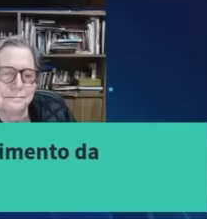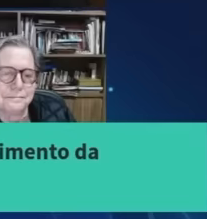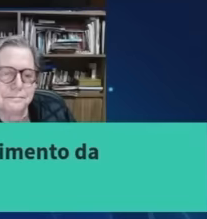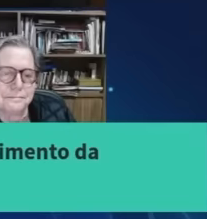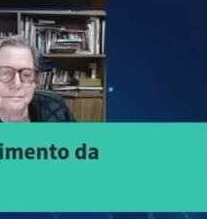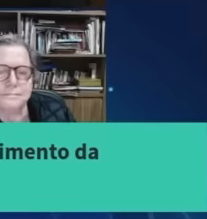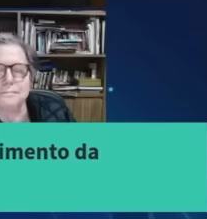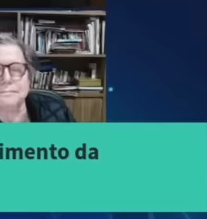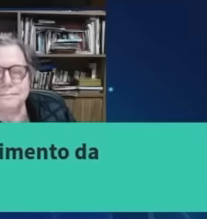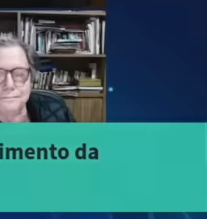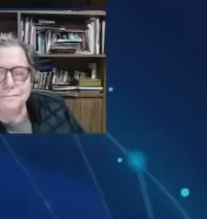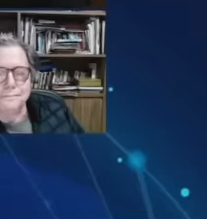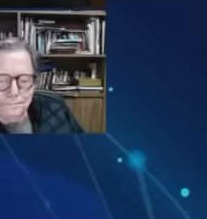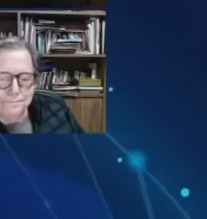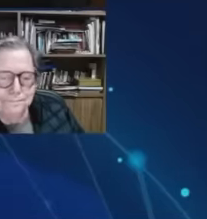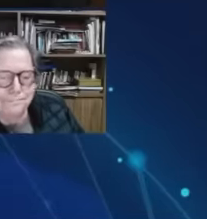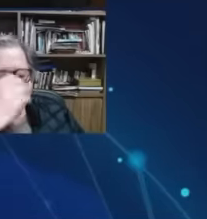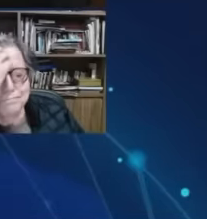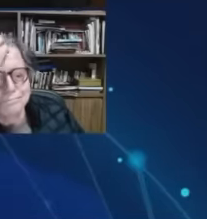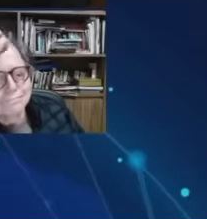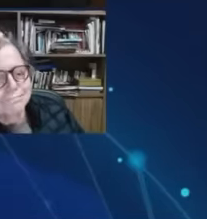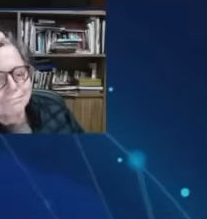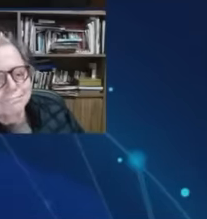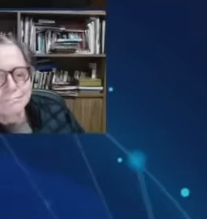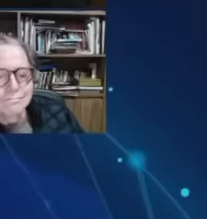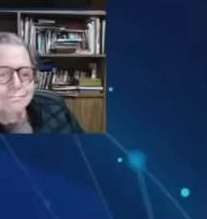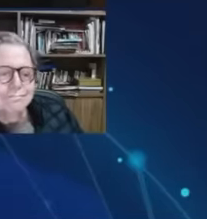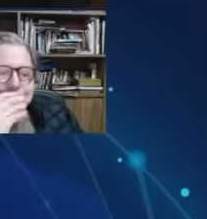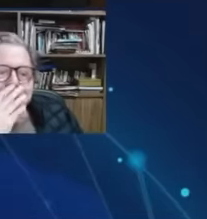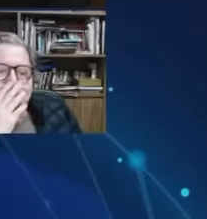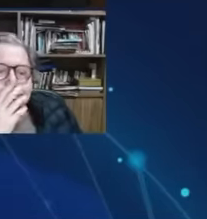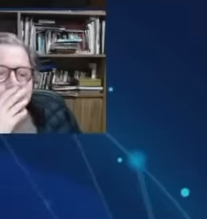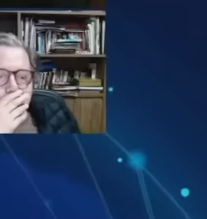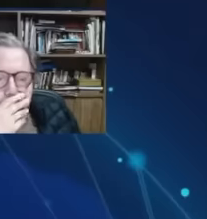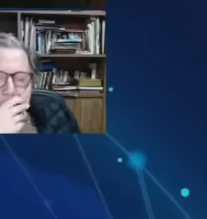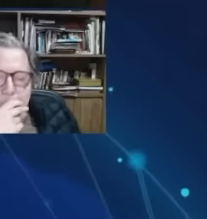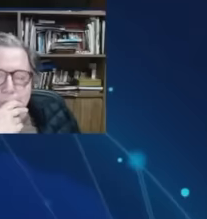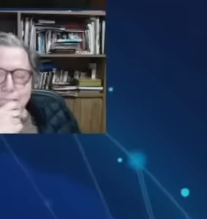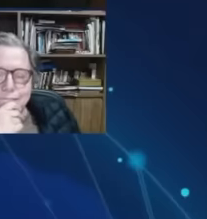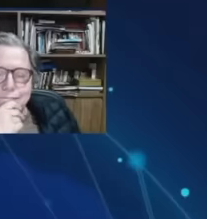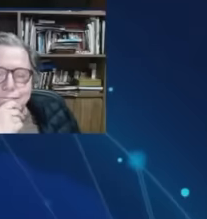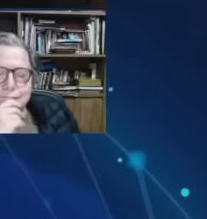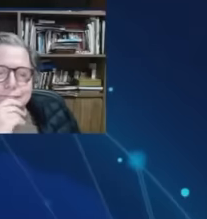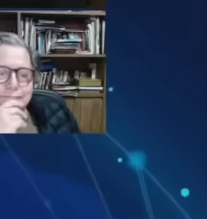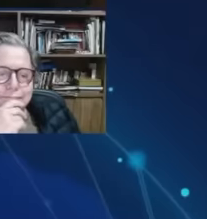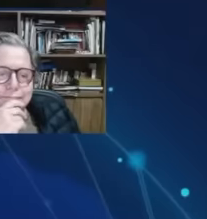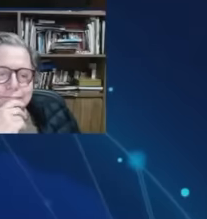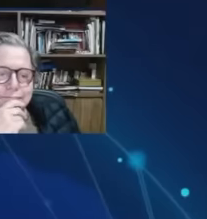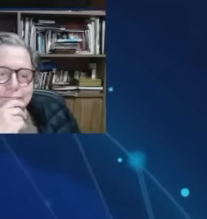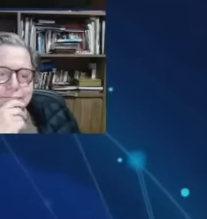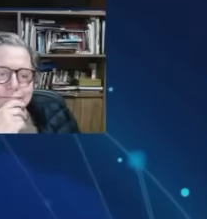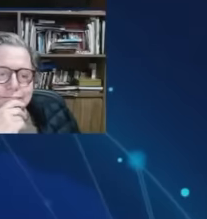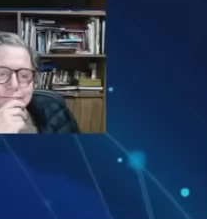o movimento dos países não alinhados, com grandes lideranças na época, era o Nasser do Egito, o Nehru da Índia, o Chuen Lai